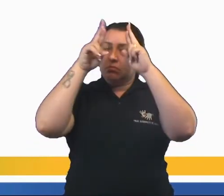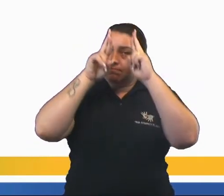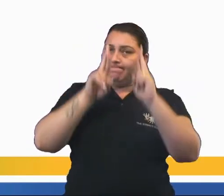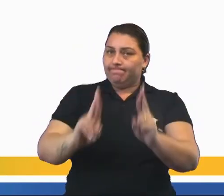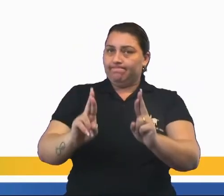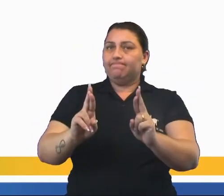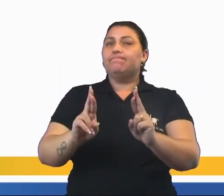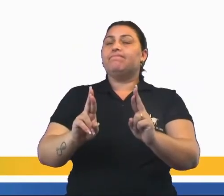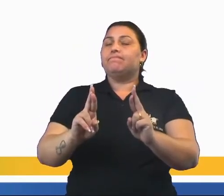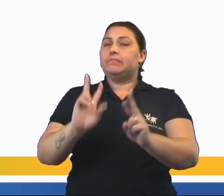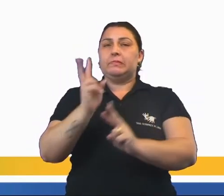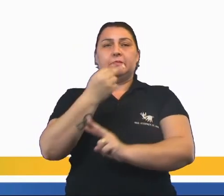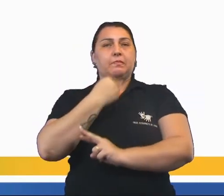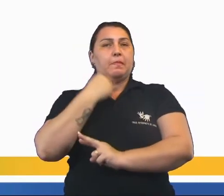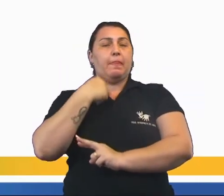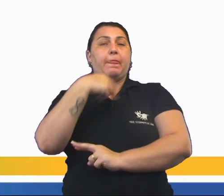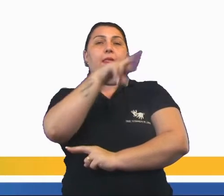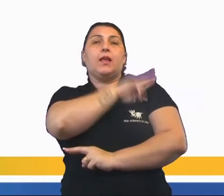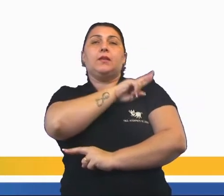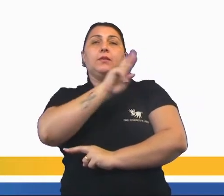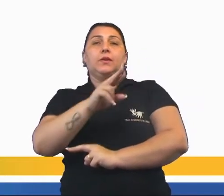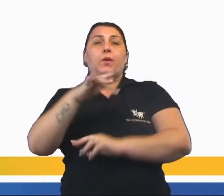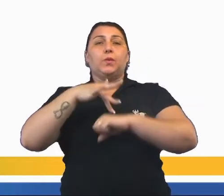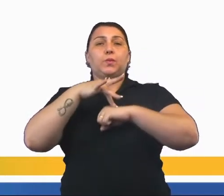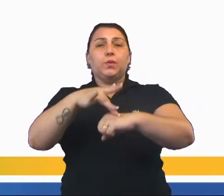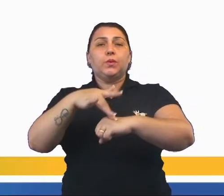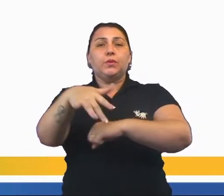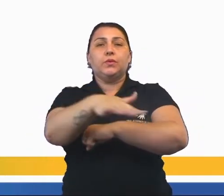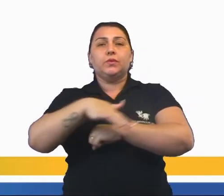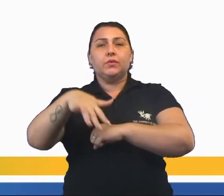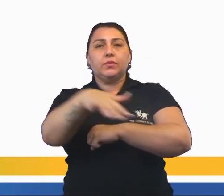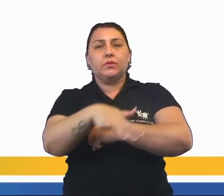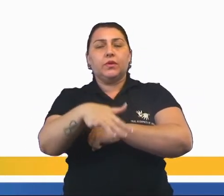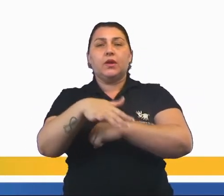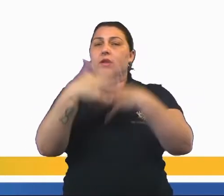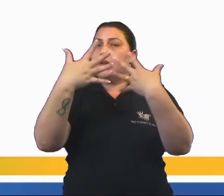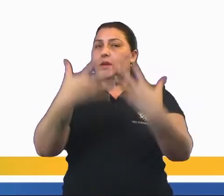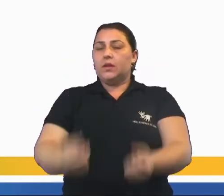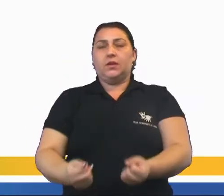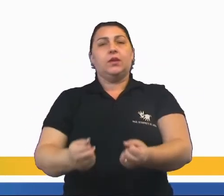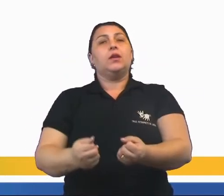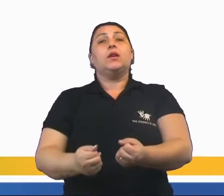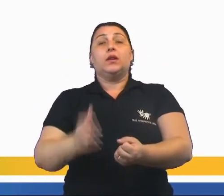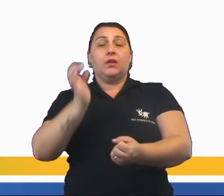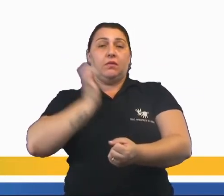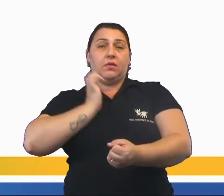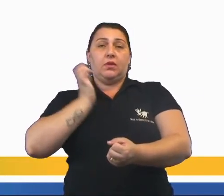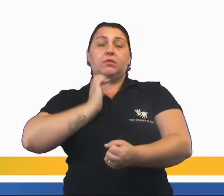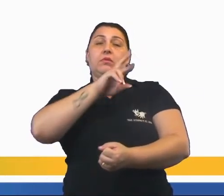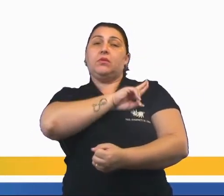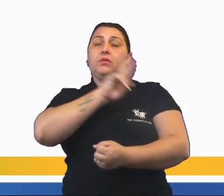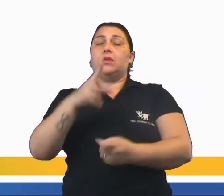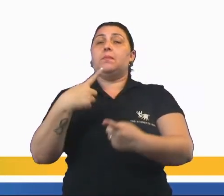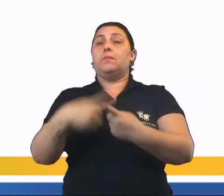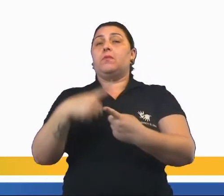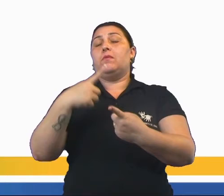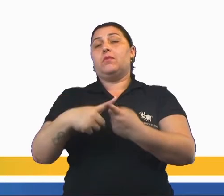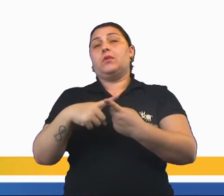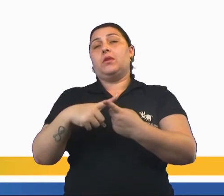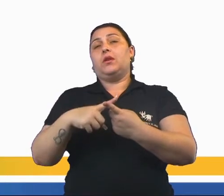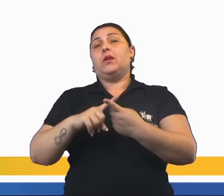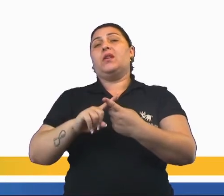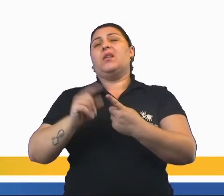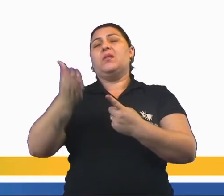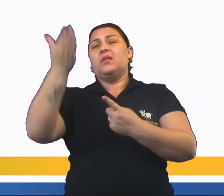respeito. A gente não pode responsabilizar e nem culpar a sociedade de não aceitar um princípio ético religioso, porque aquele princípio é